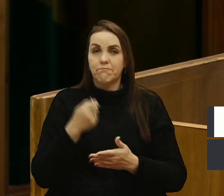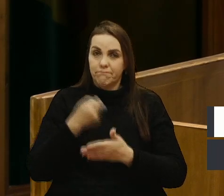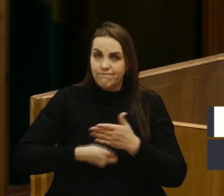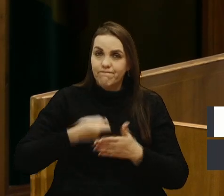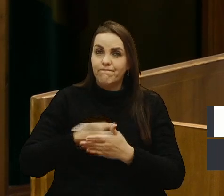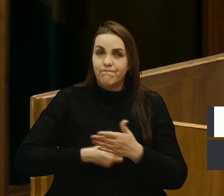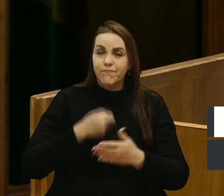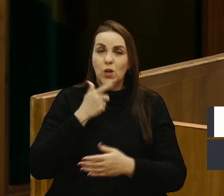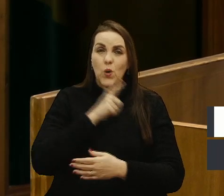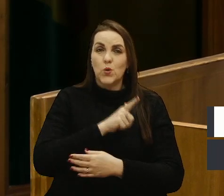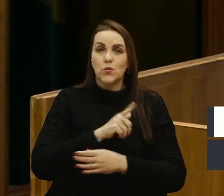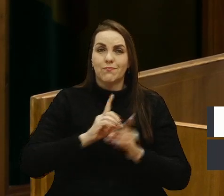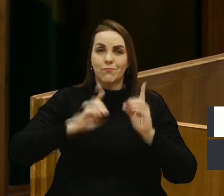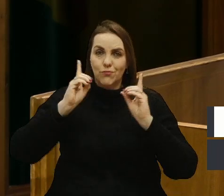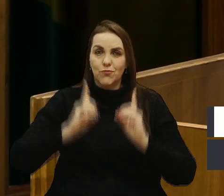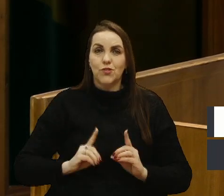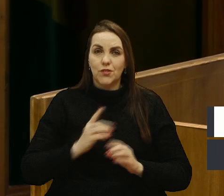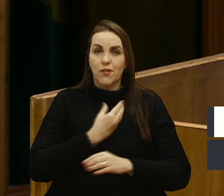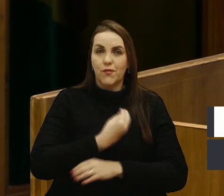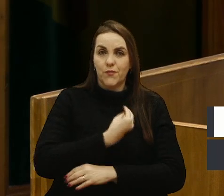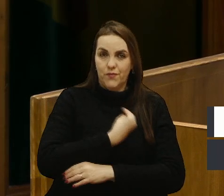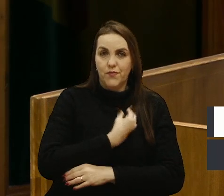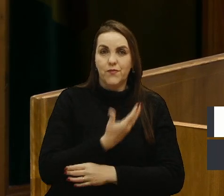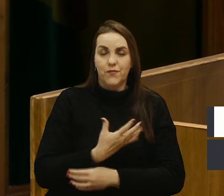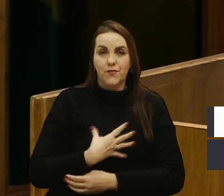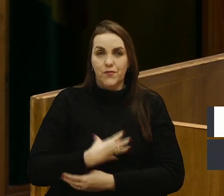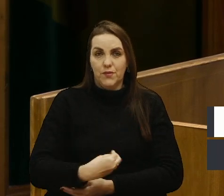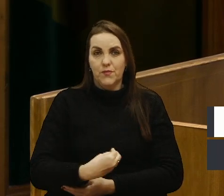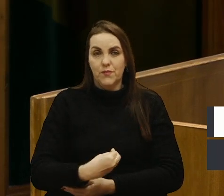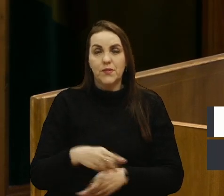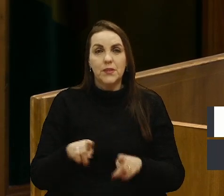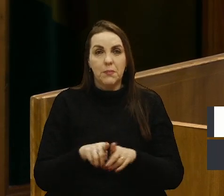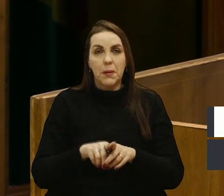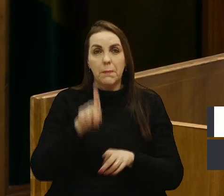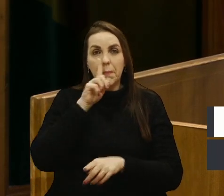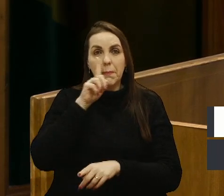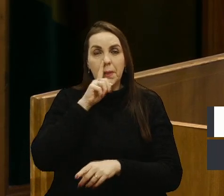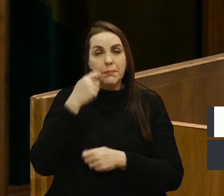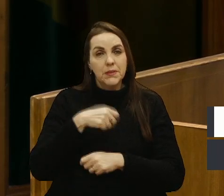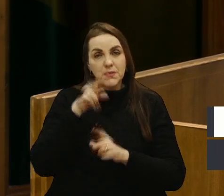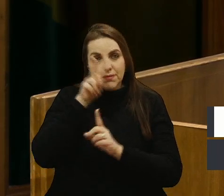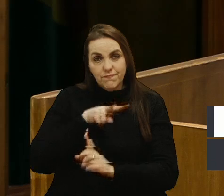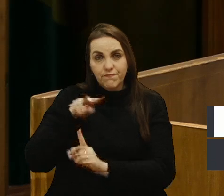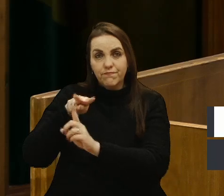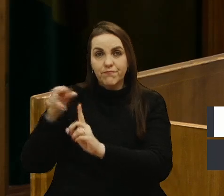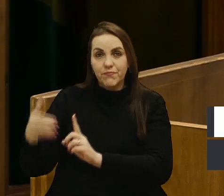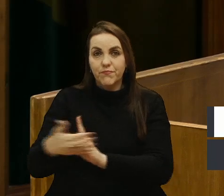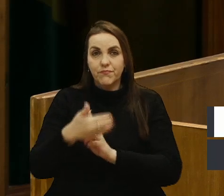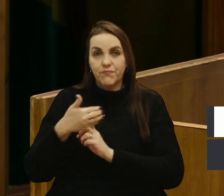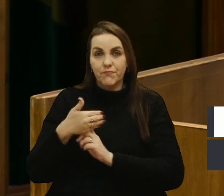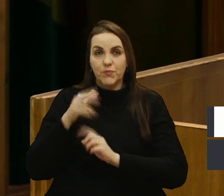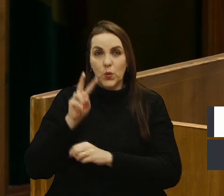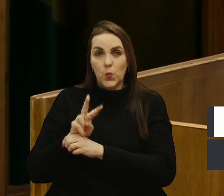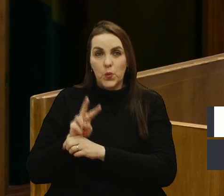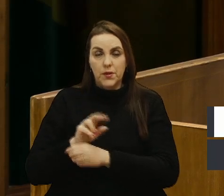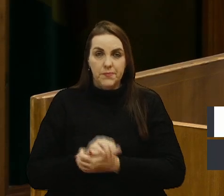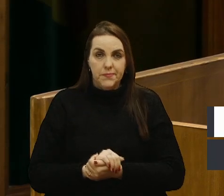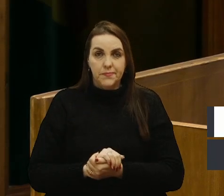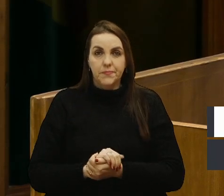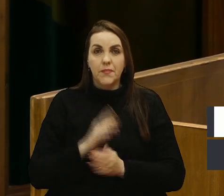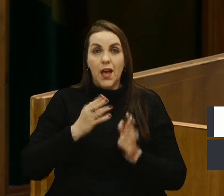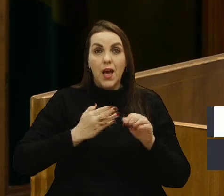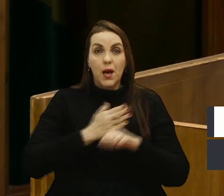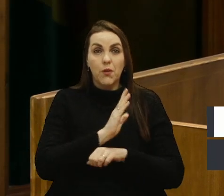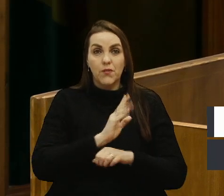para garantir dignidade aos nossos filhos e também às mães que precisam ser vistas, acolhidas e cuidadas. A aprovação